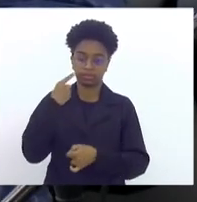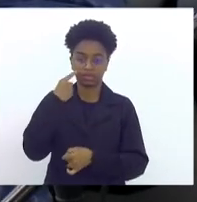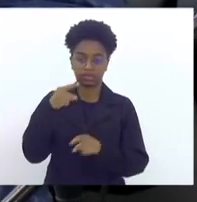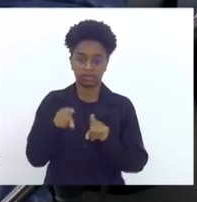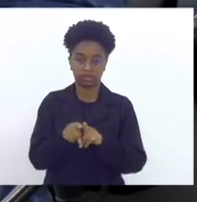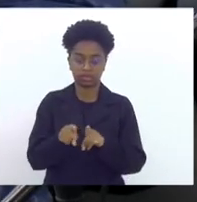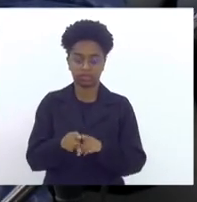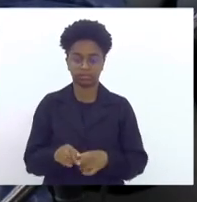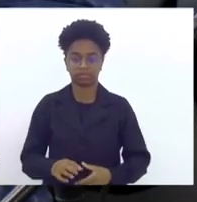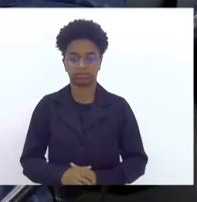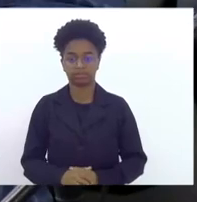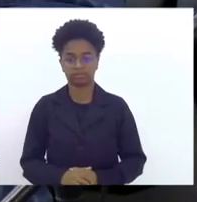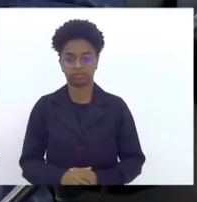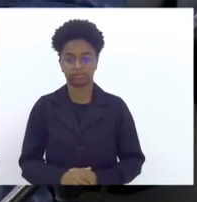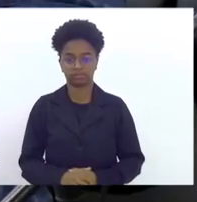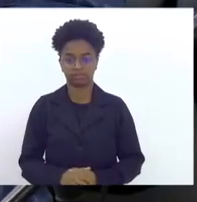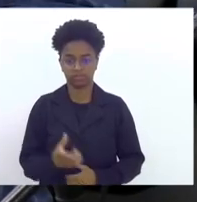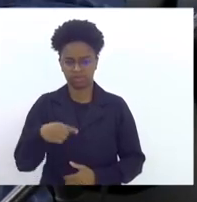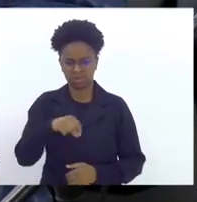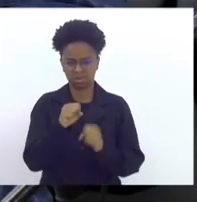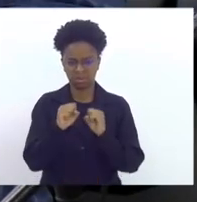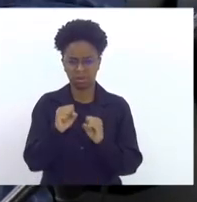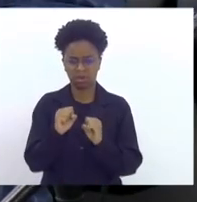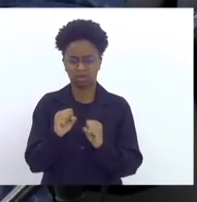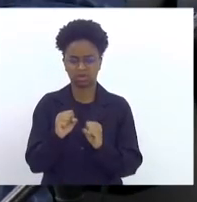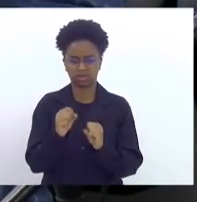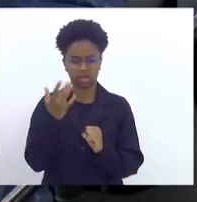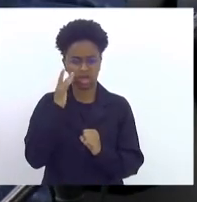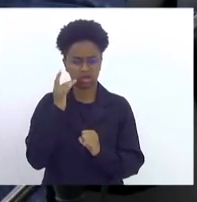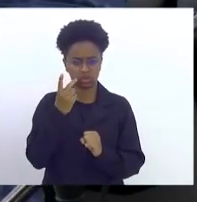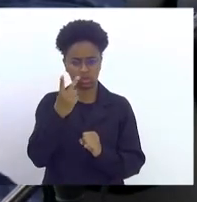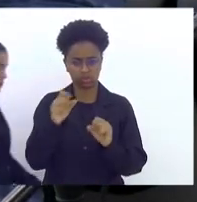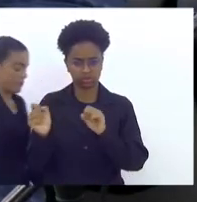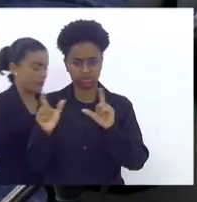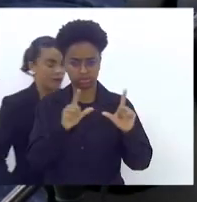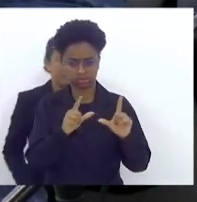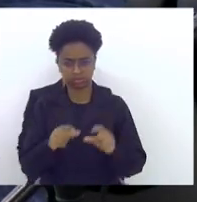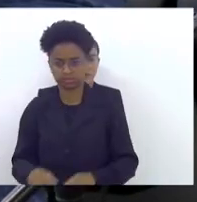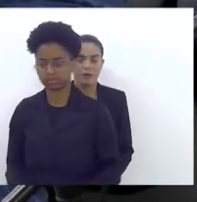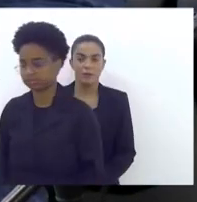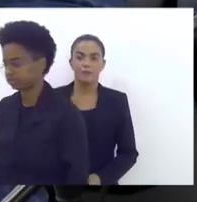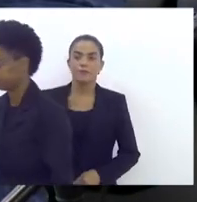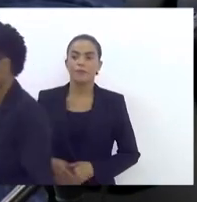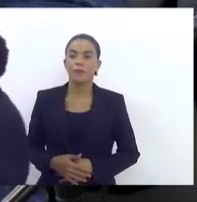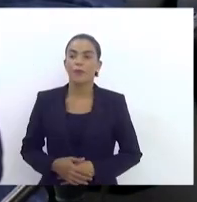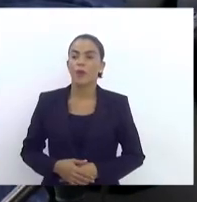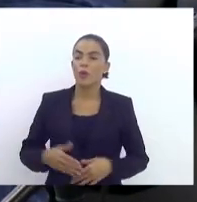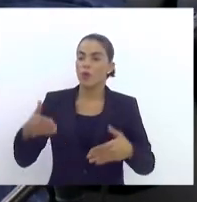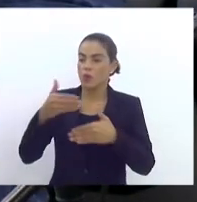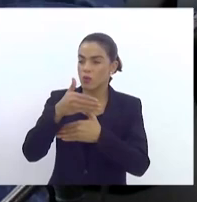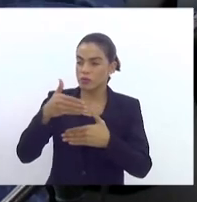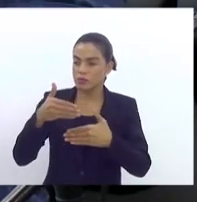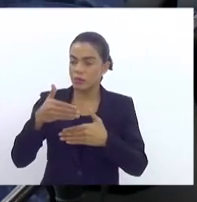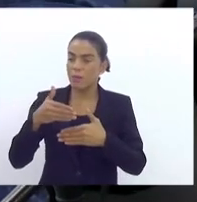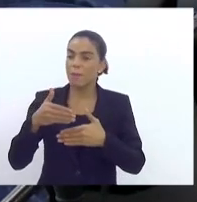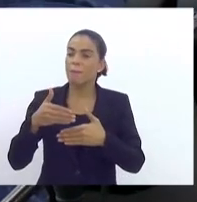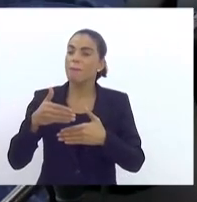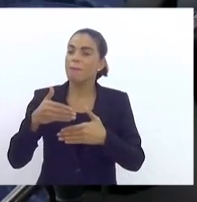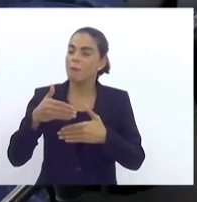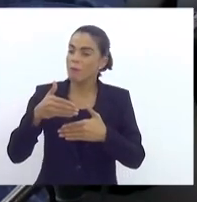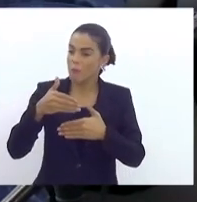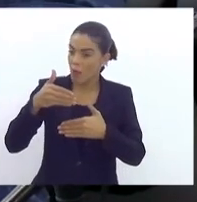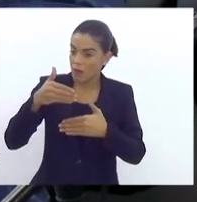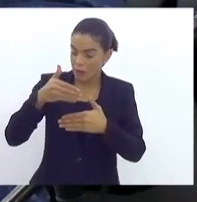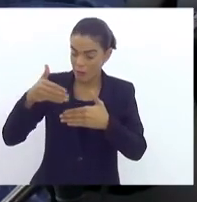né você pode acho que os dois slides por favor porque o segundo é a particular pode pular